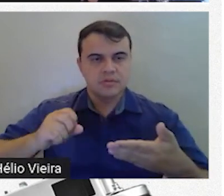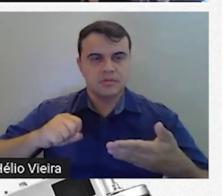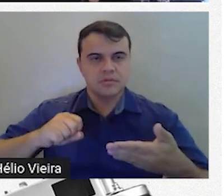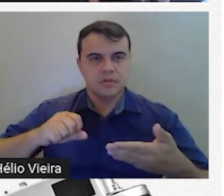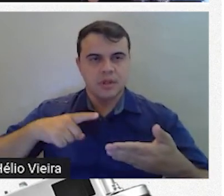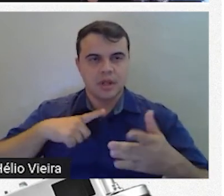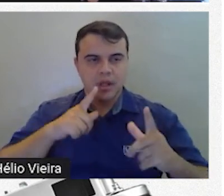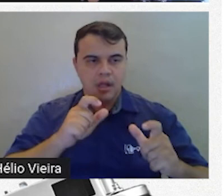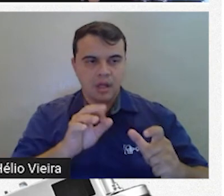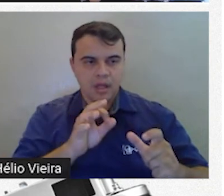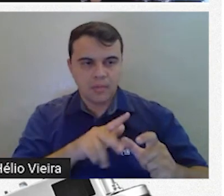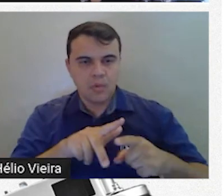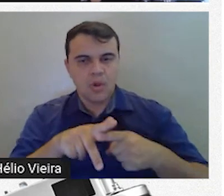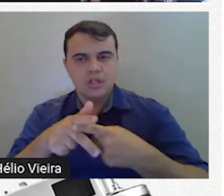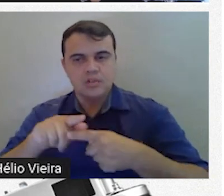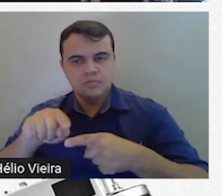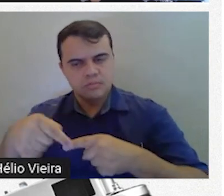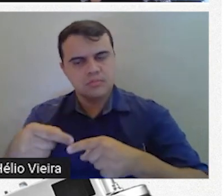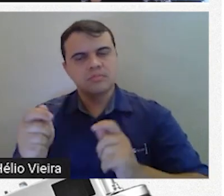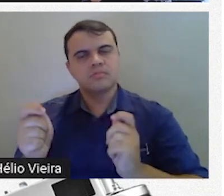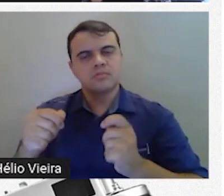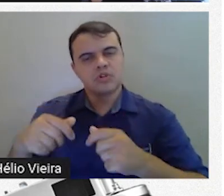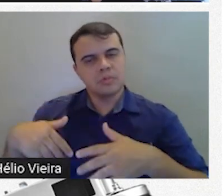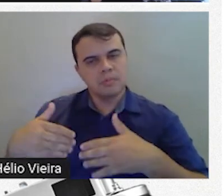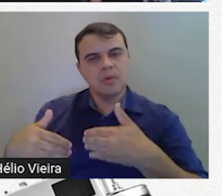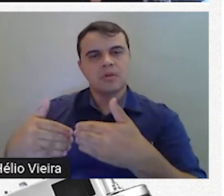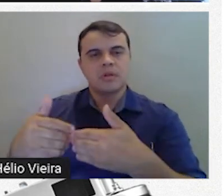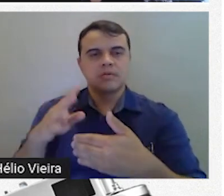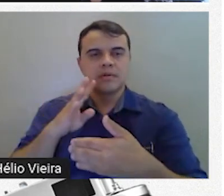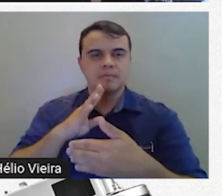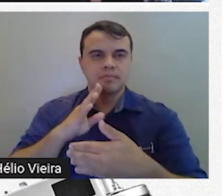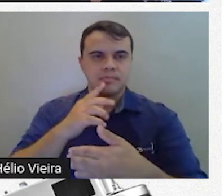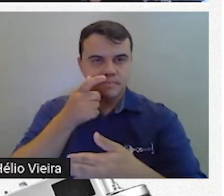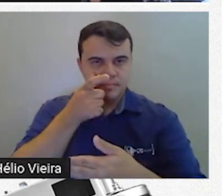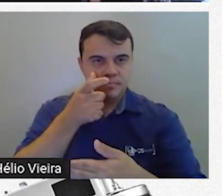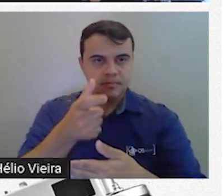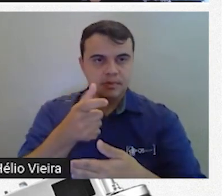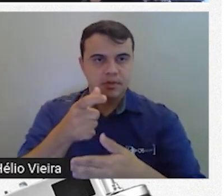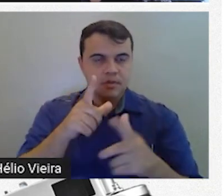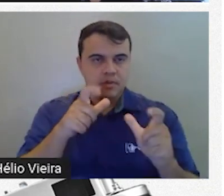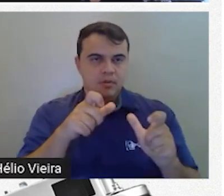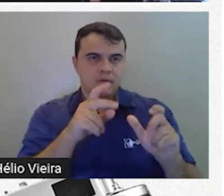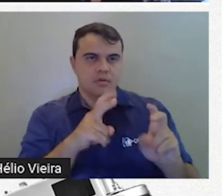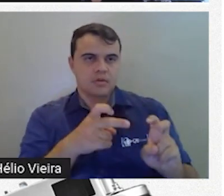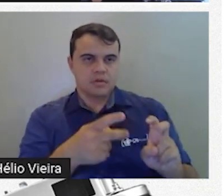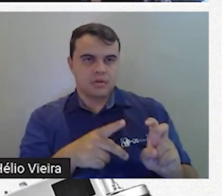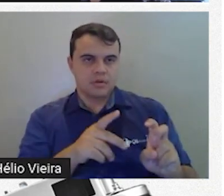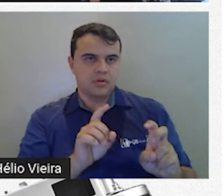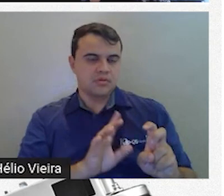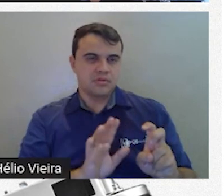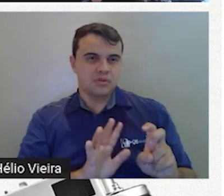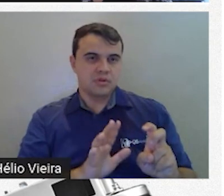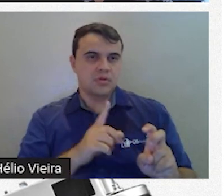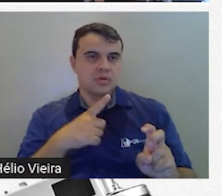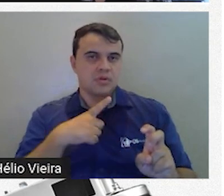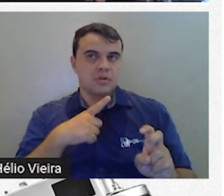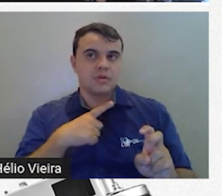pensando na edição, também pode ser um processo interessante para a fotografia, e não